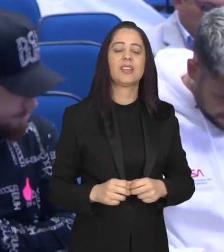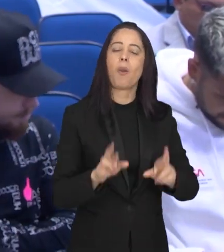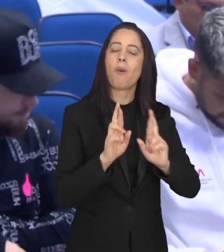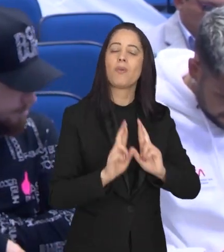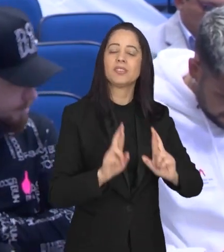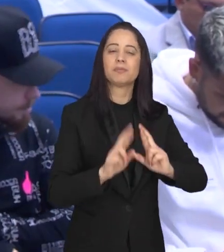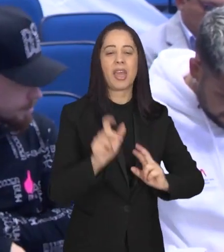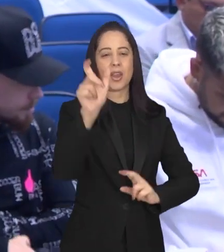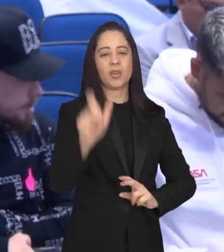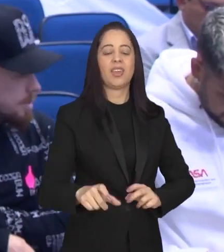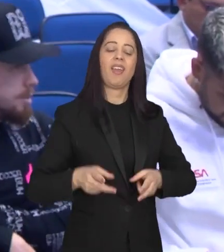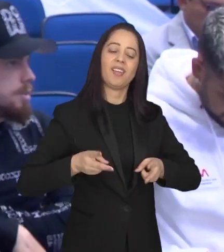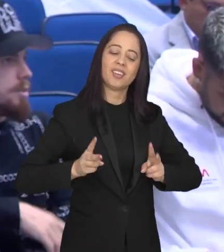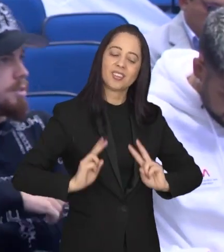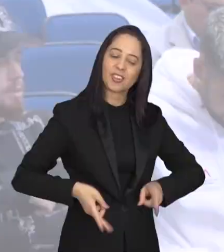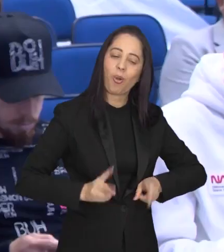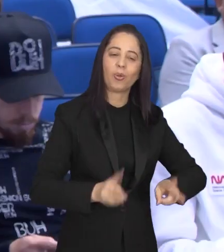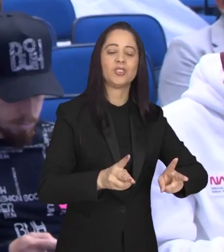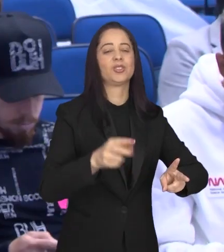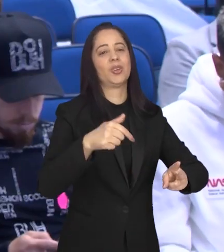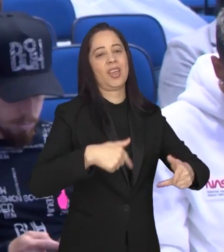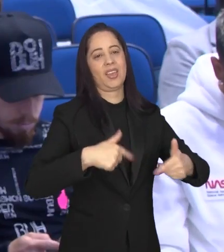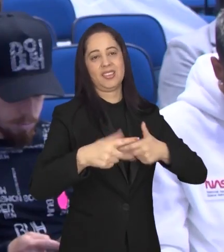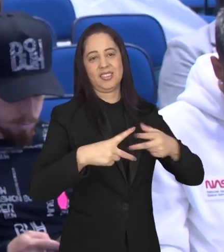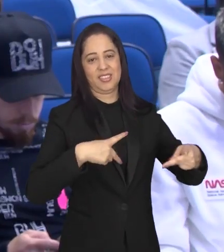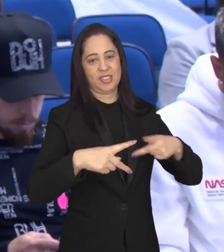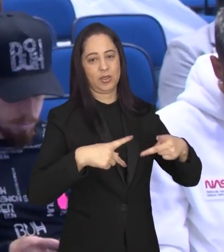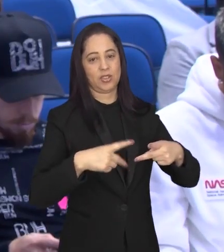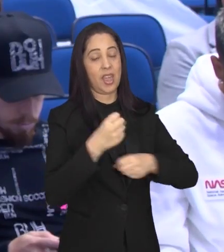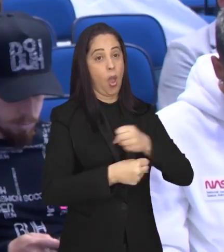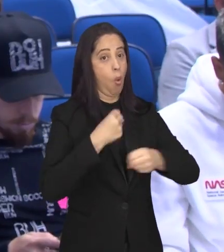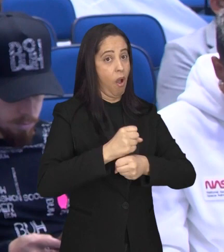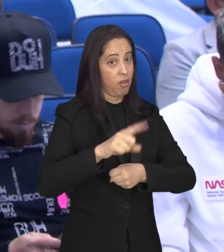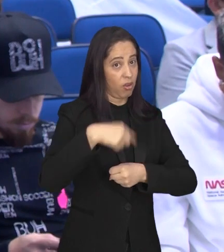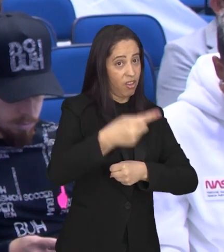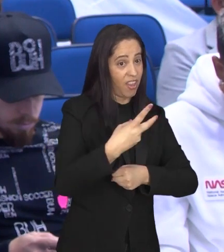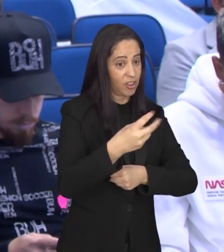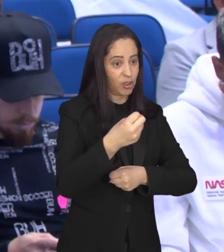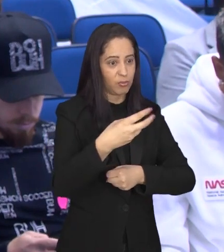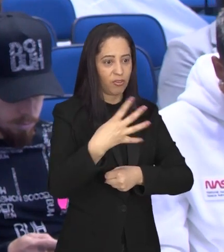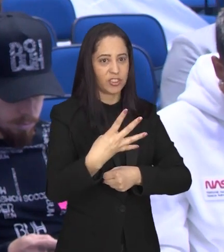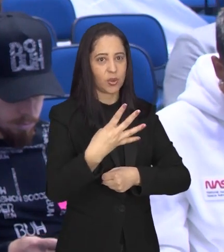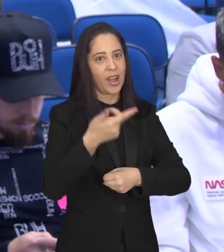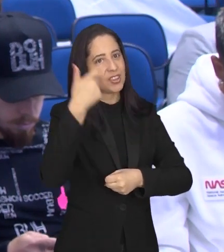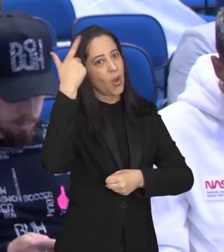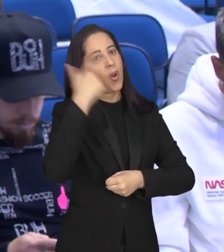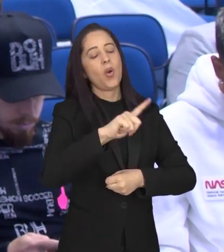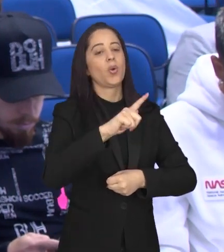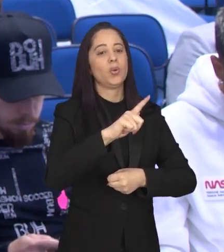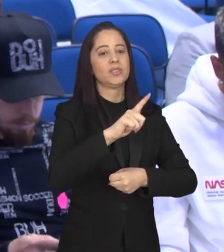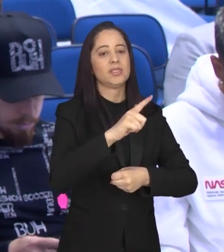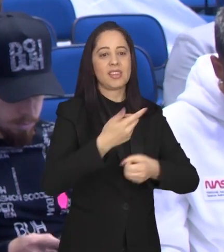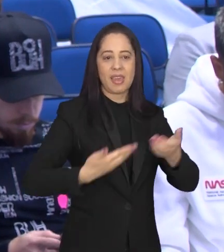né, ele como um cidadão joseense. Espero aí que ele tenha vida longa aqui em São José. Se Deus quiser, ano que vem aí ele